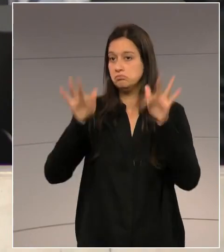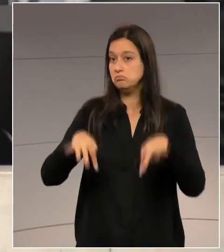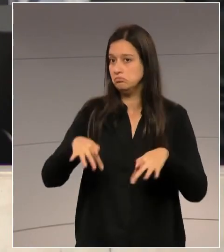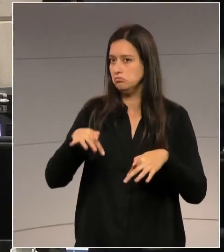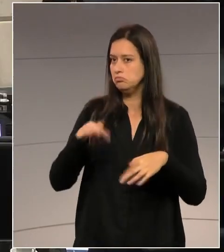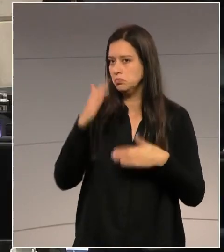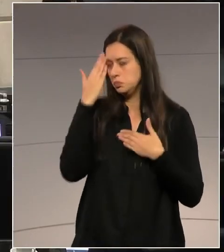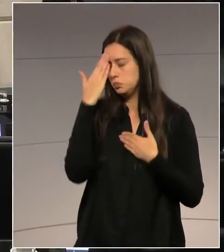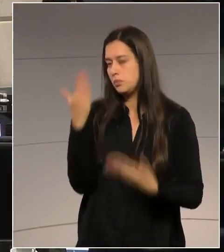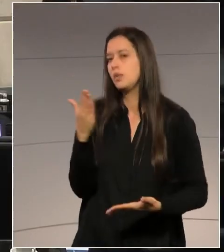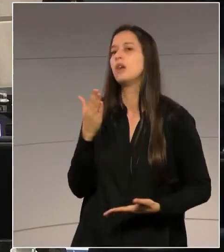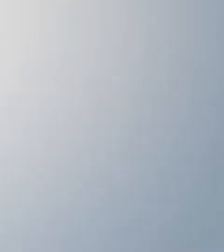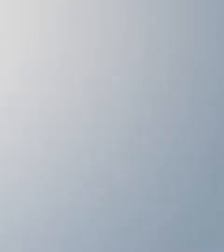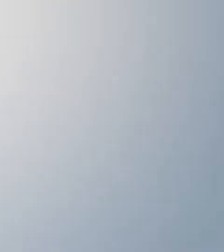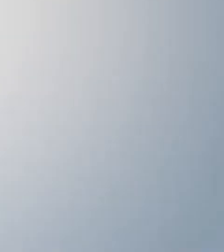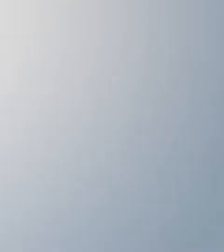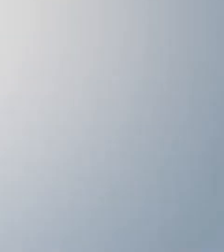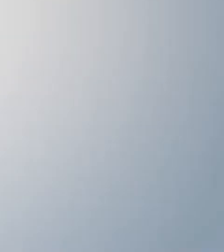presidente